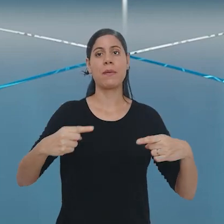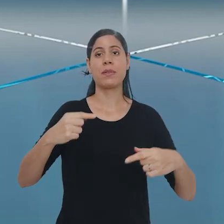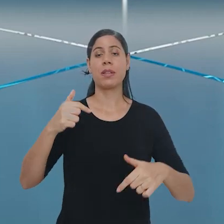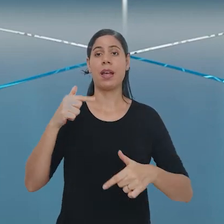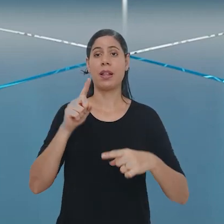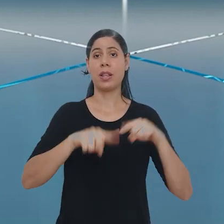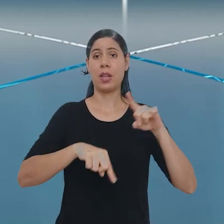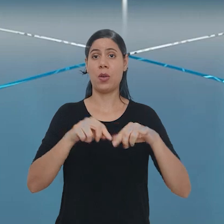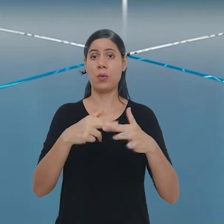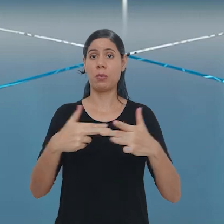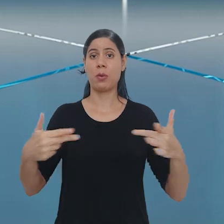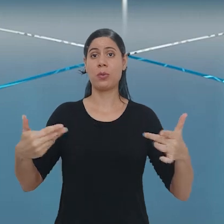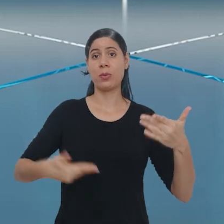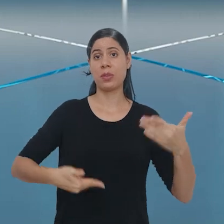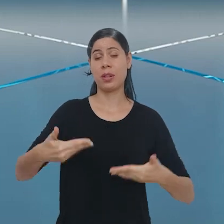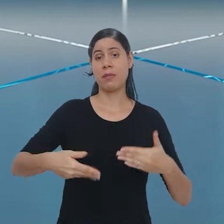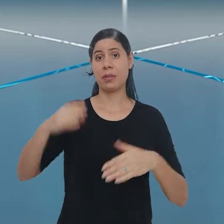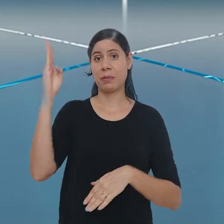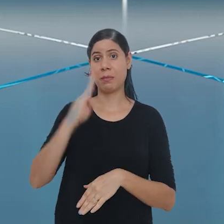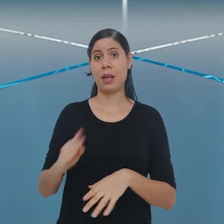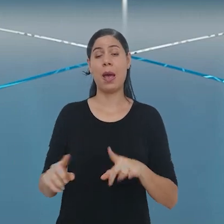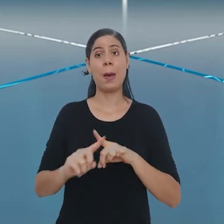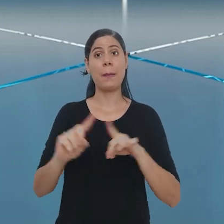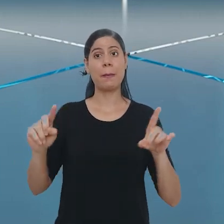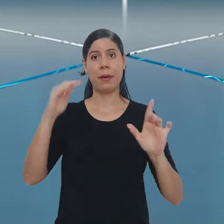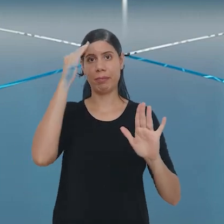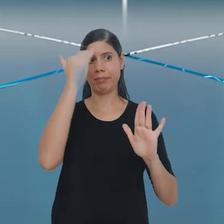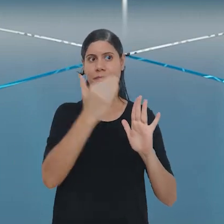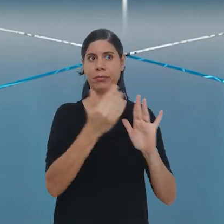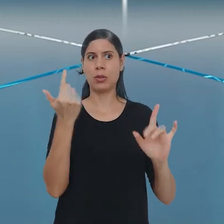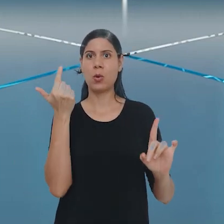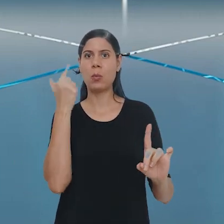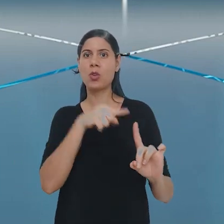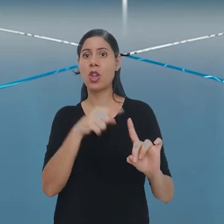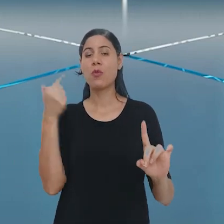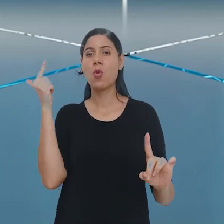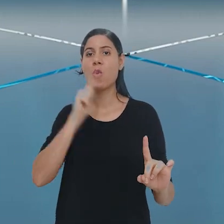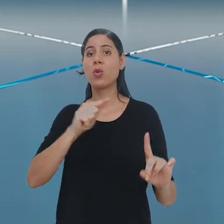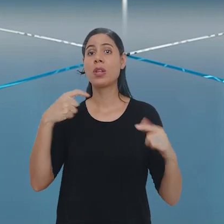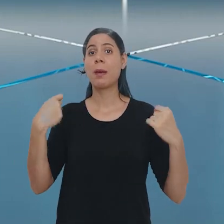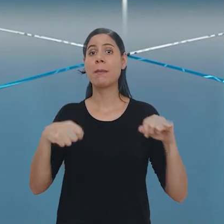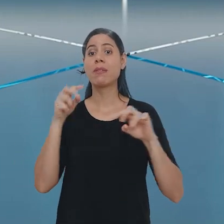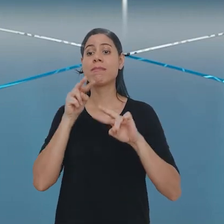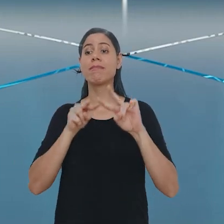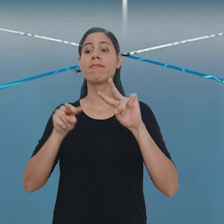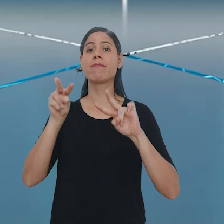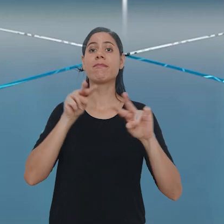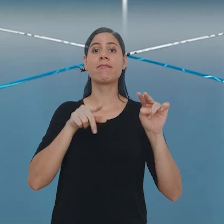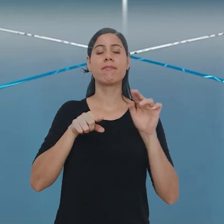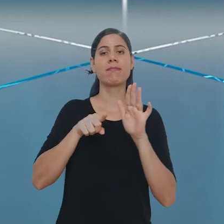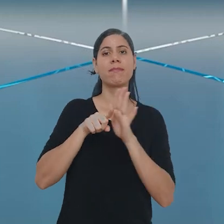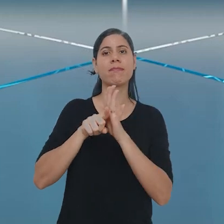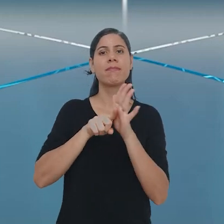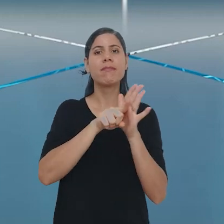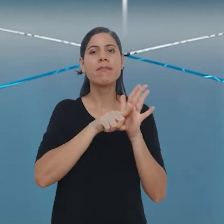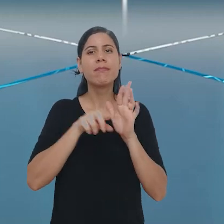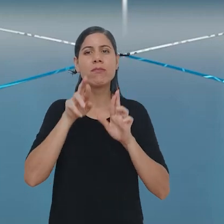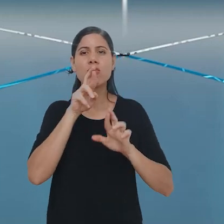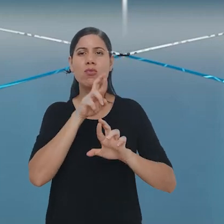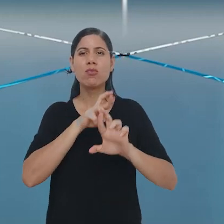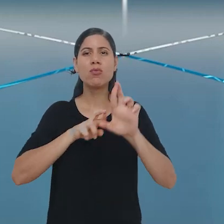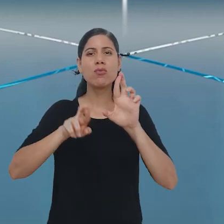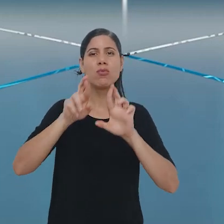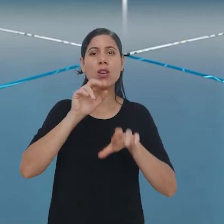aos produtos e serviços brasileiros. Mas é claro que para cumprir essa missão, a autarquia precisa